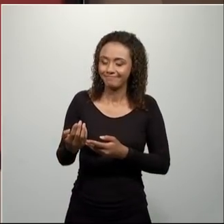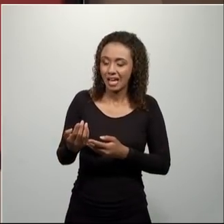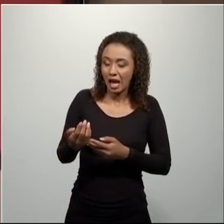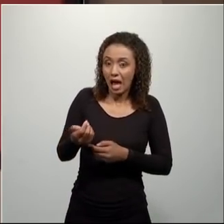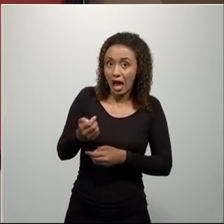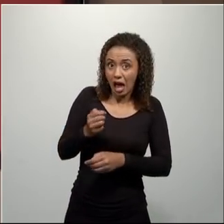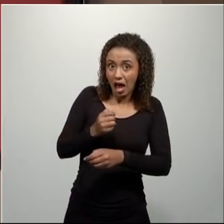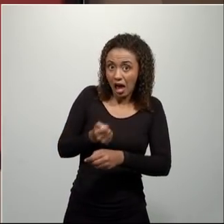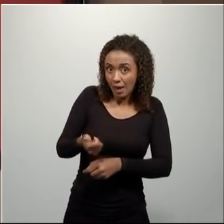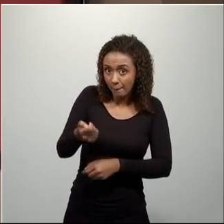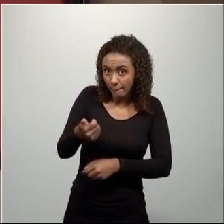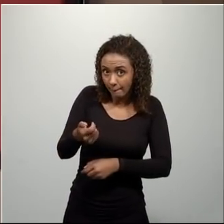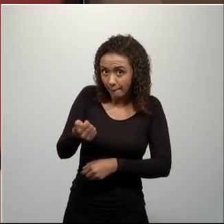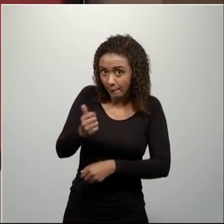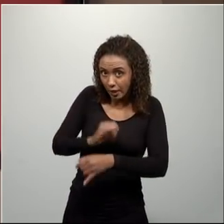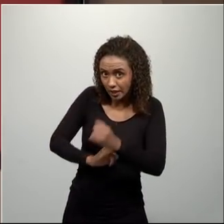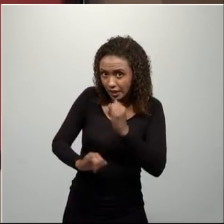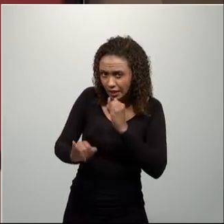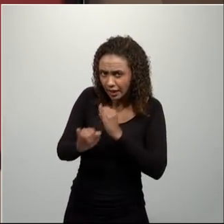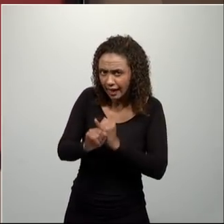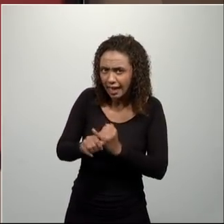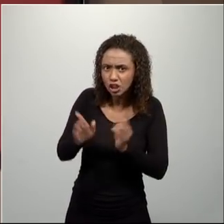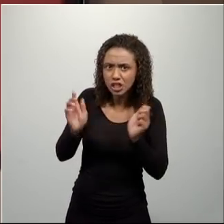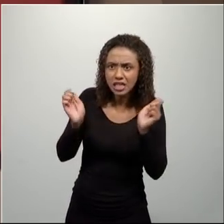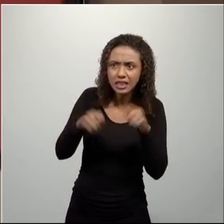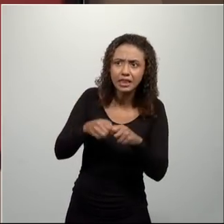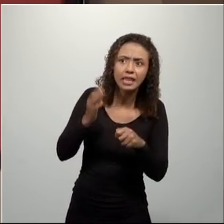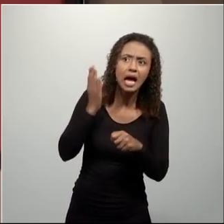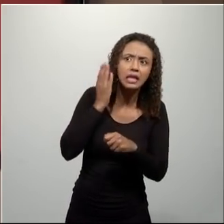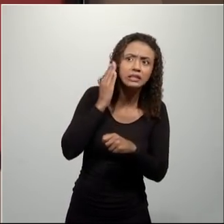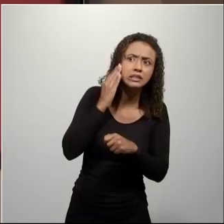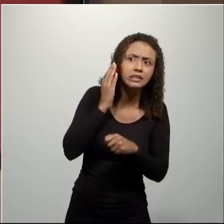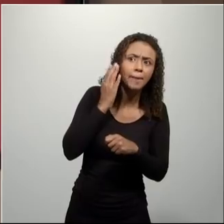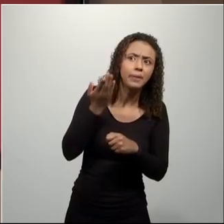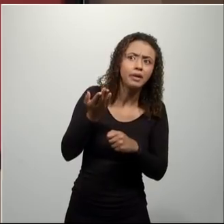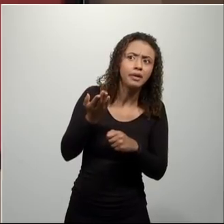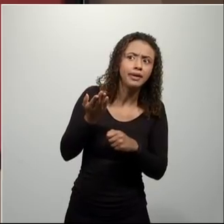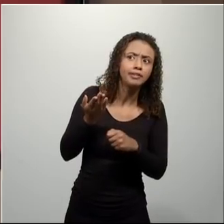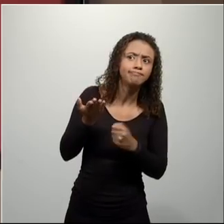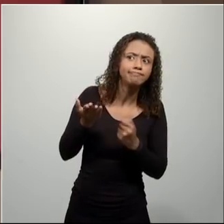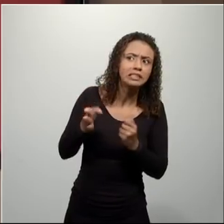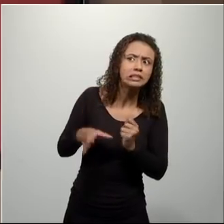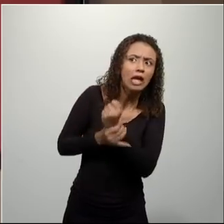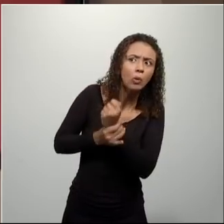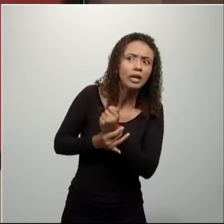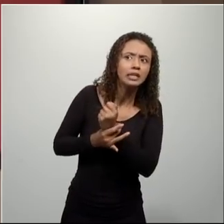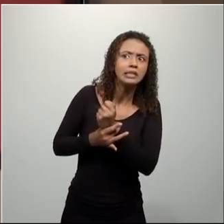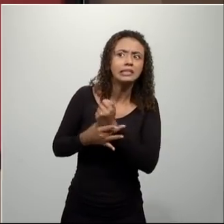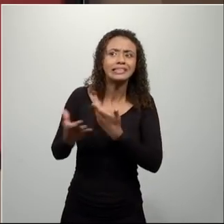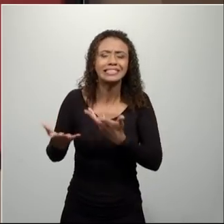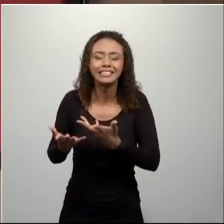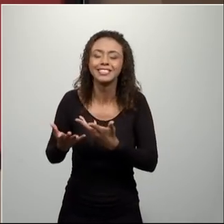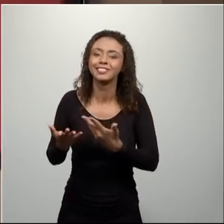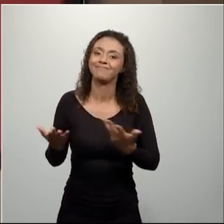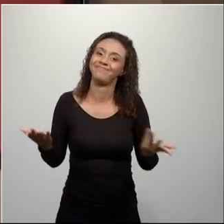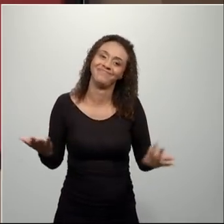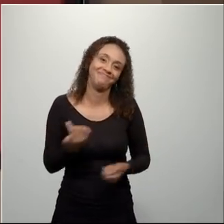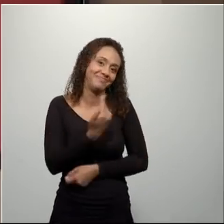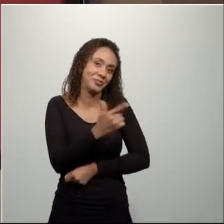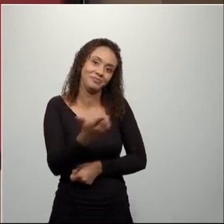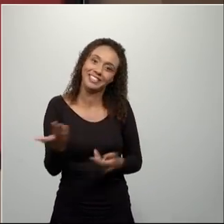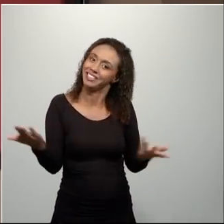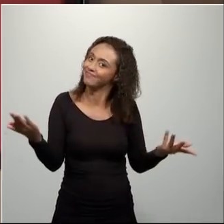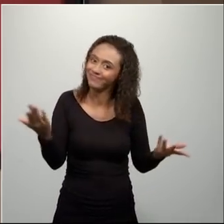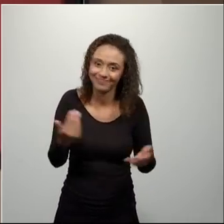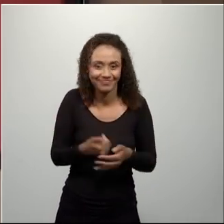no final das contas é o quanto a pessoa deposita de confiança e isso acaba gerando um valor percebido